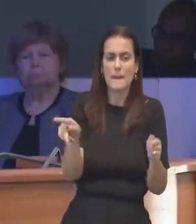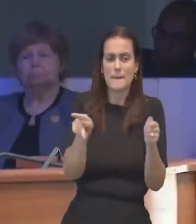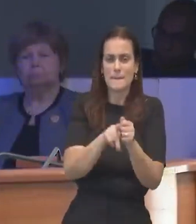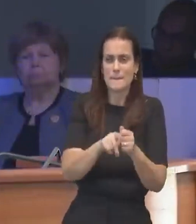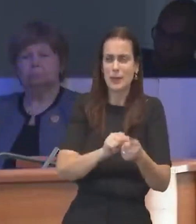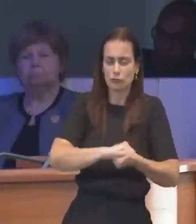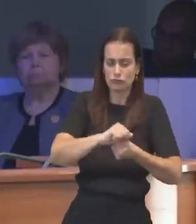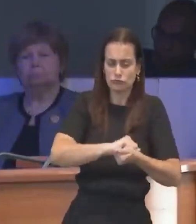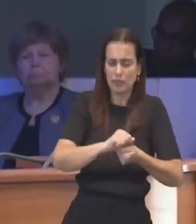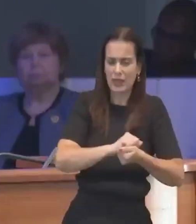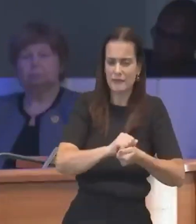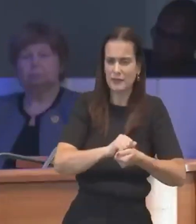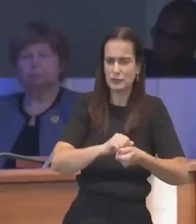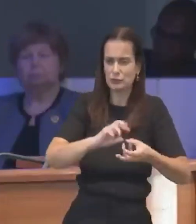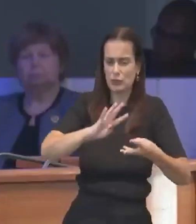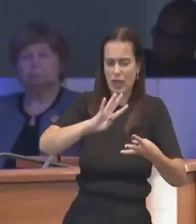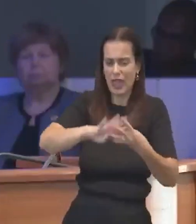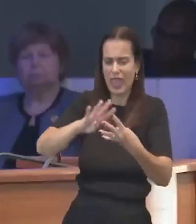as redes,